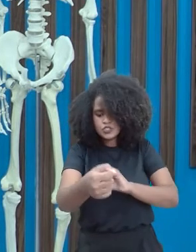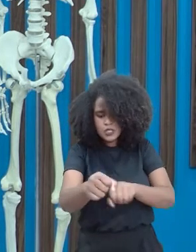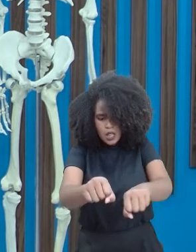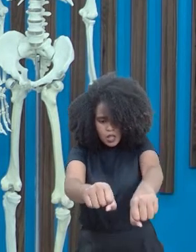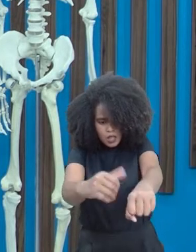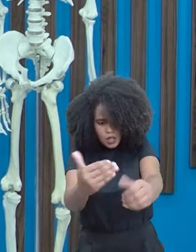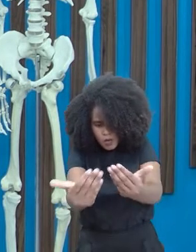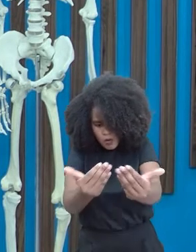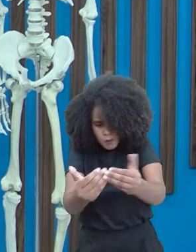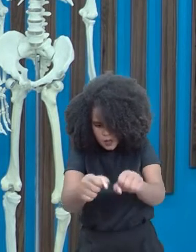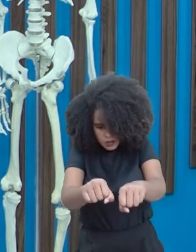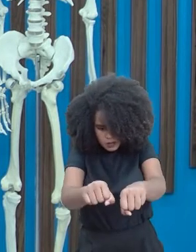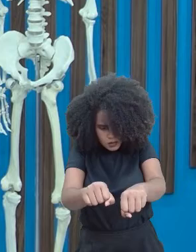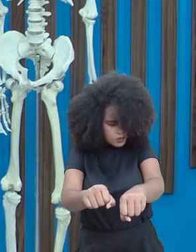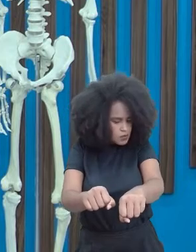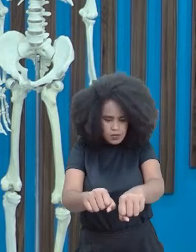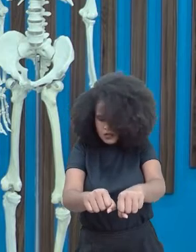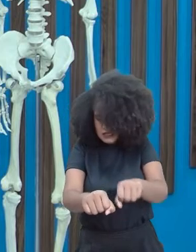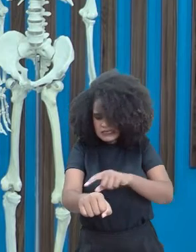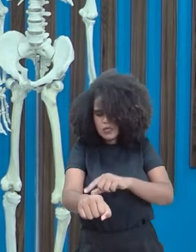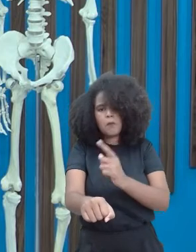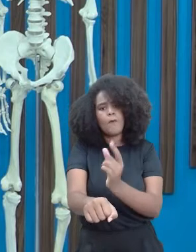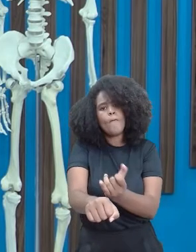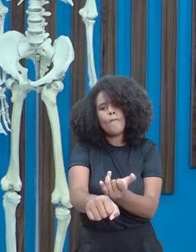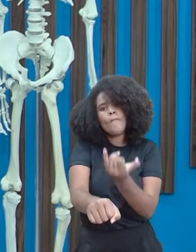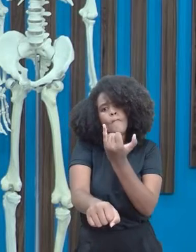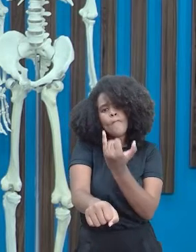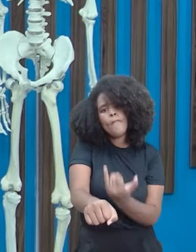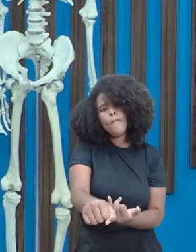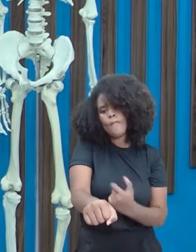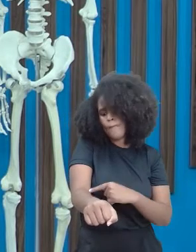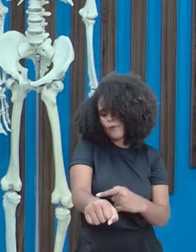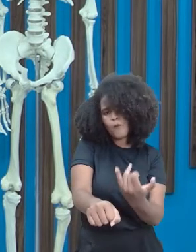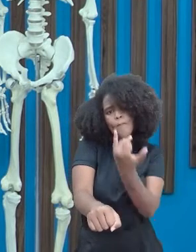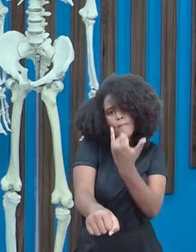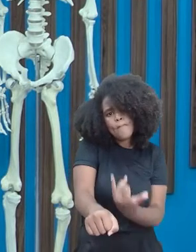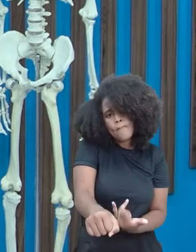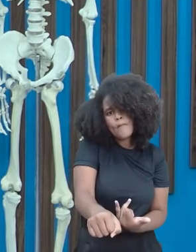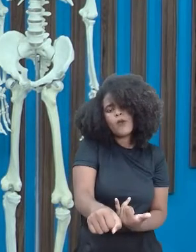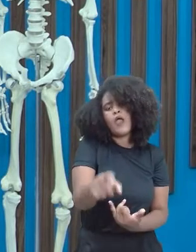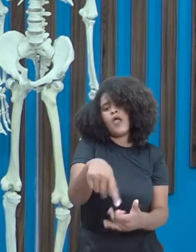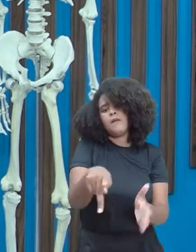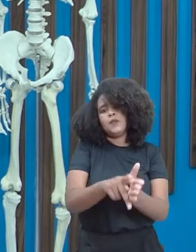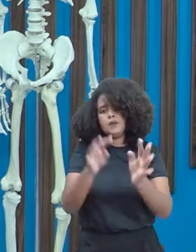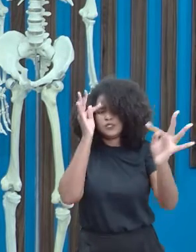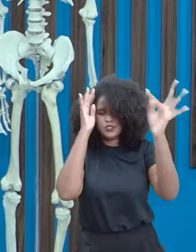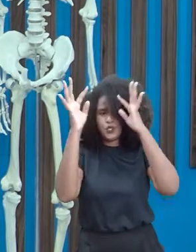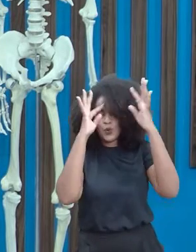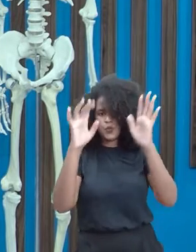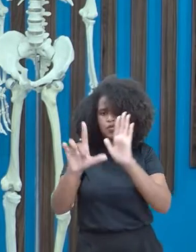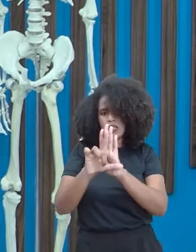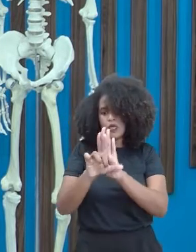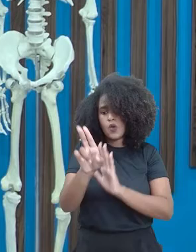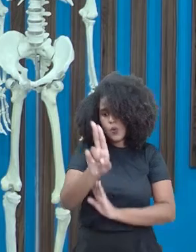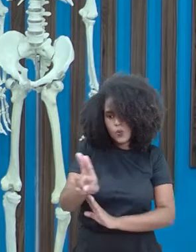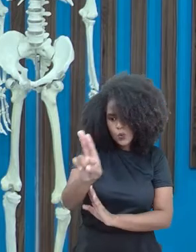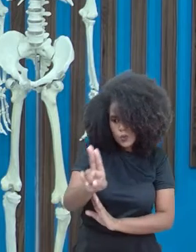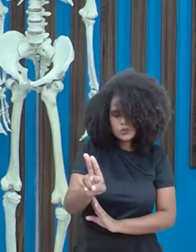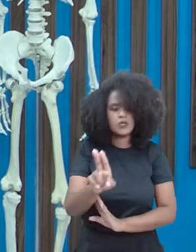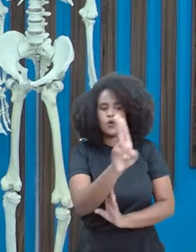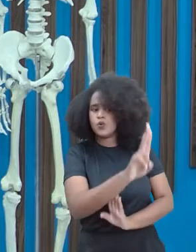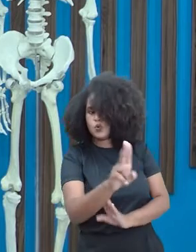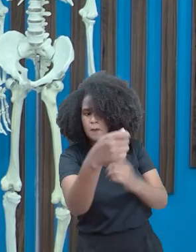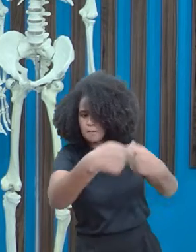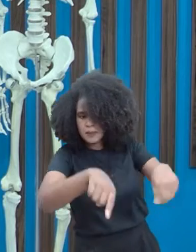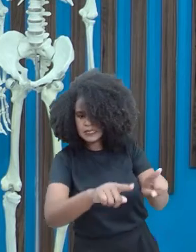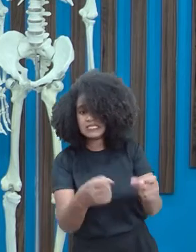ele um pouco mais fino. Isso vai para essa teoria aí de Lamarck, a lei do uso e desuso. Se a gente